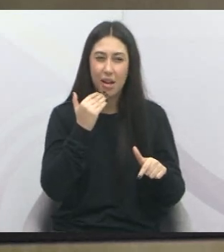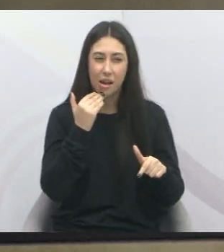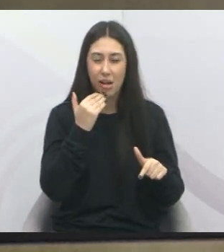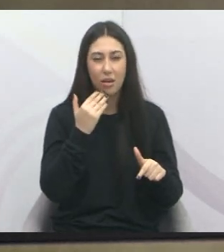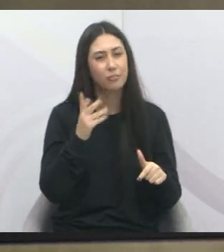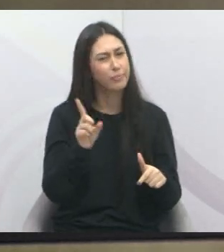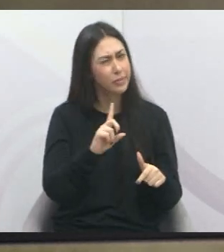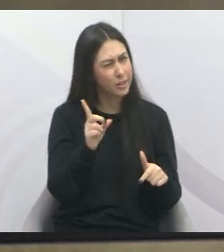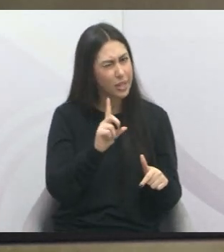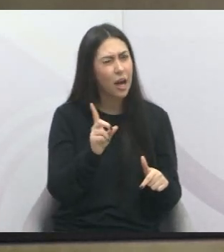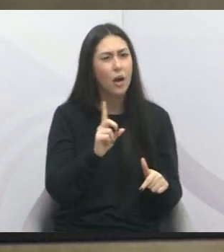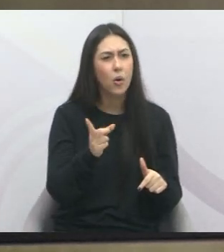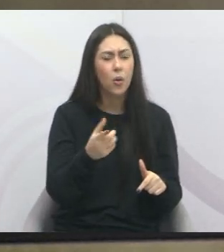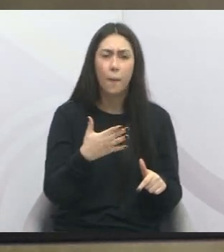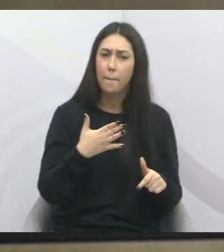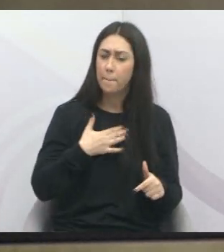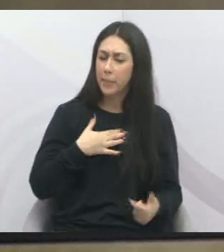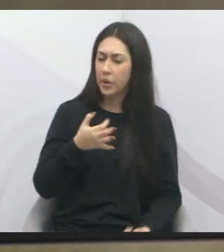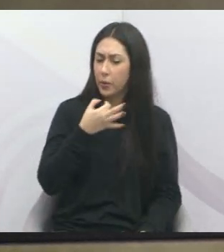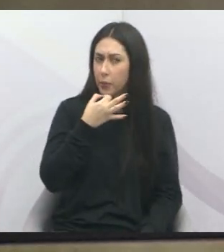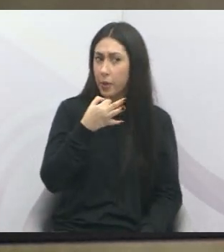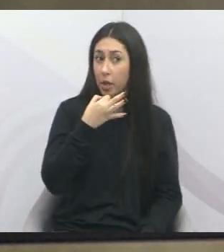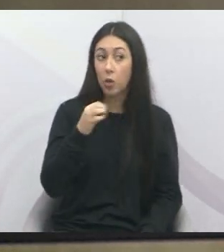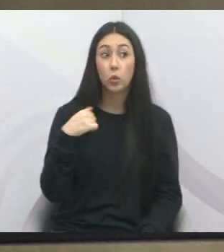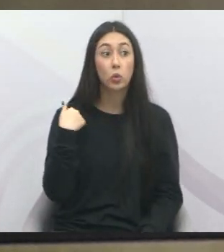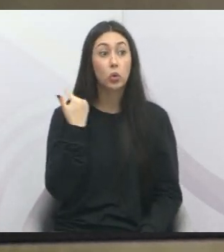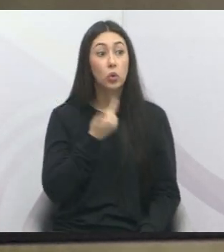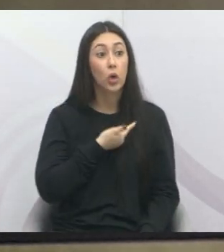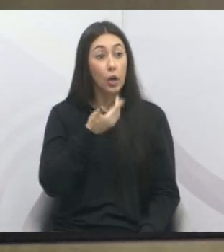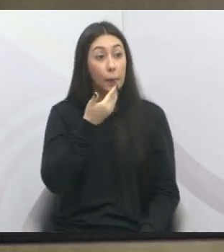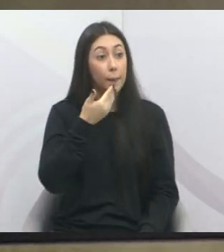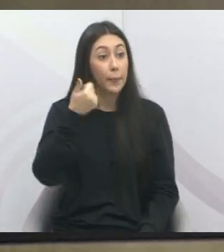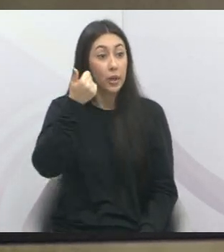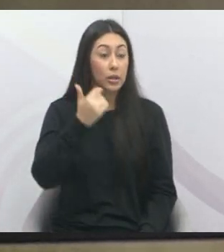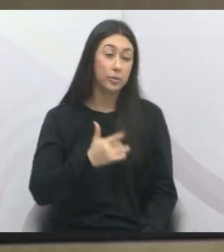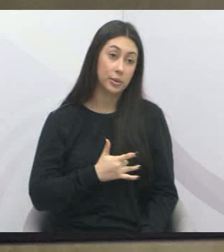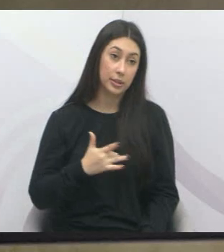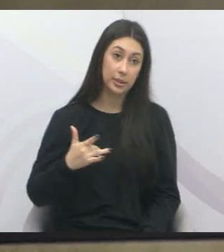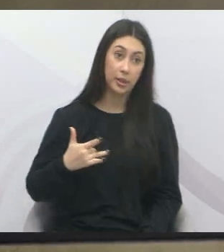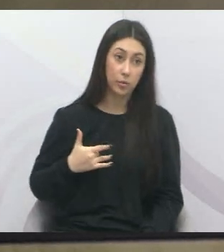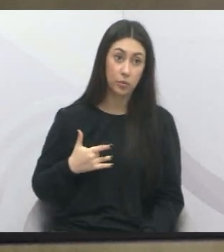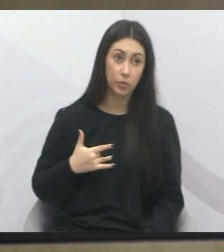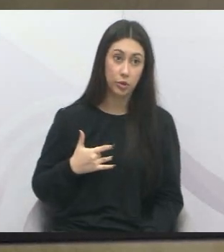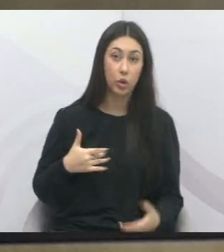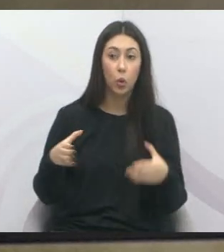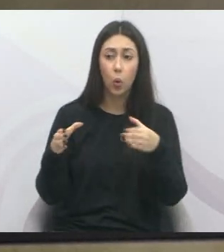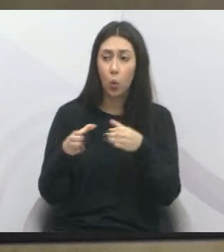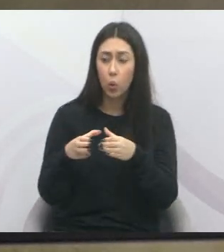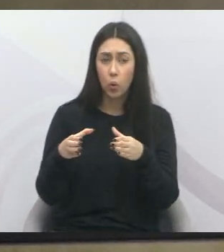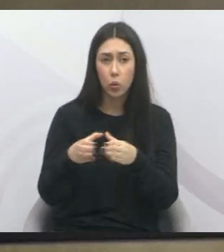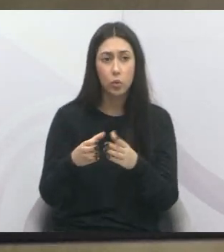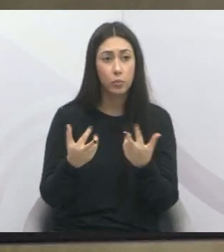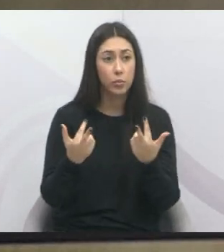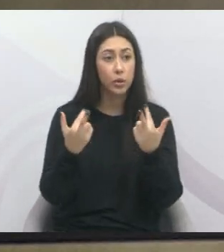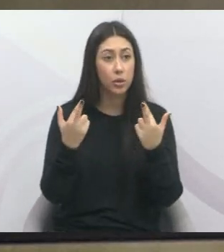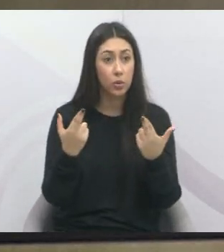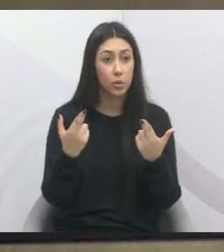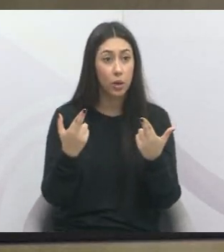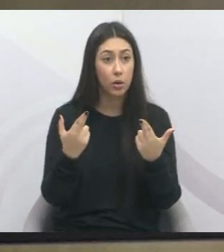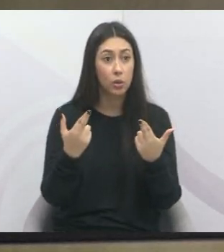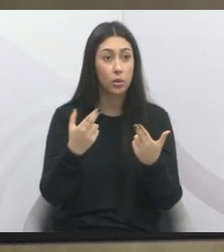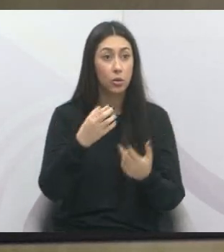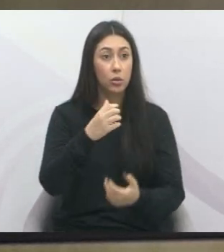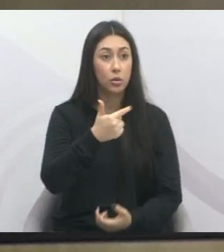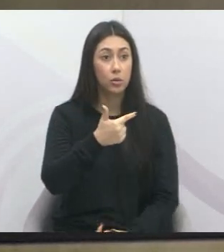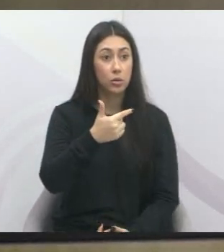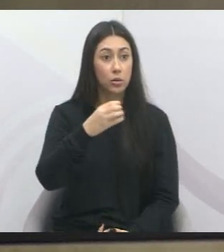minha maneira de enxergar, nós melhoramos muito a saúde de Jacareí. Essa equipe aqui é a mesma desde